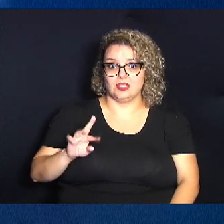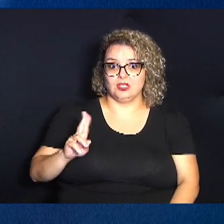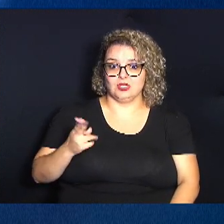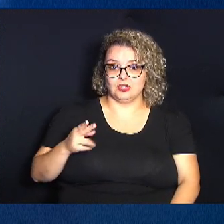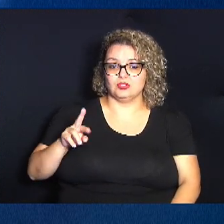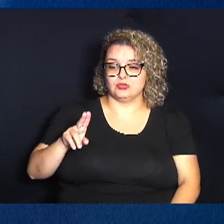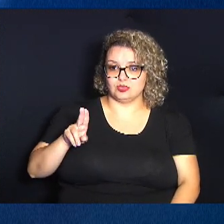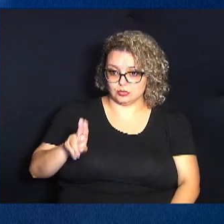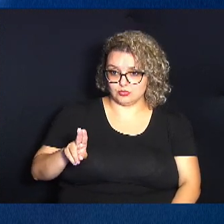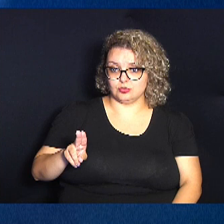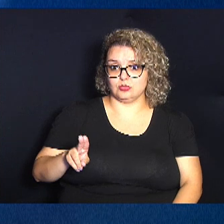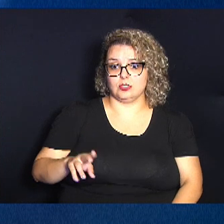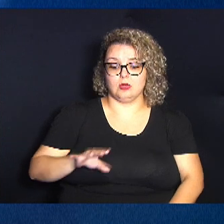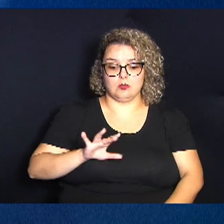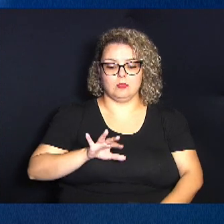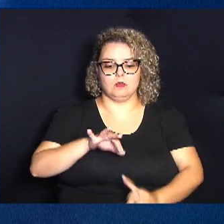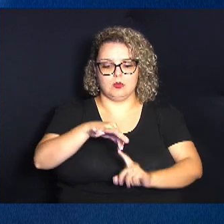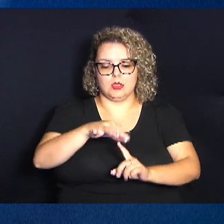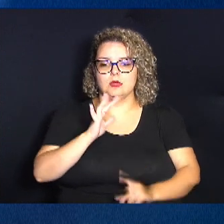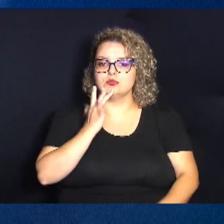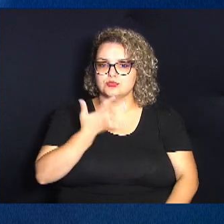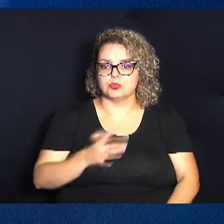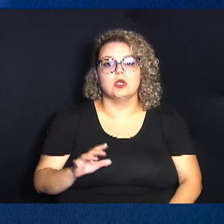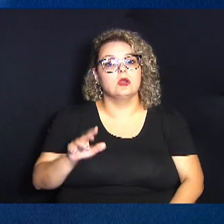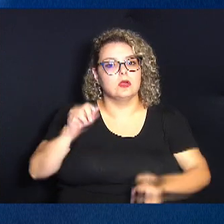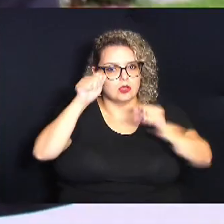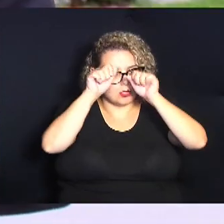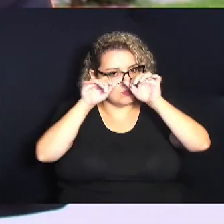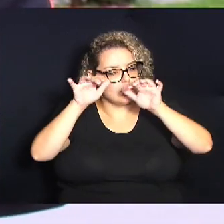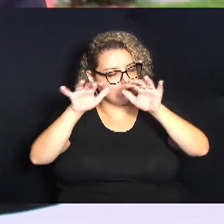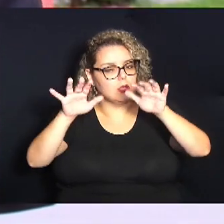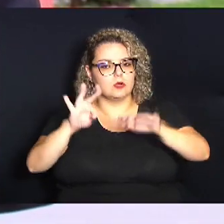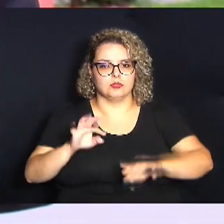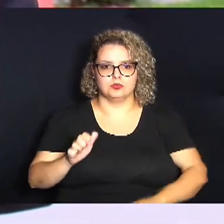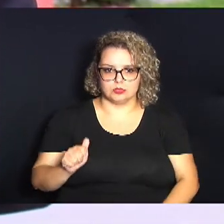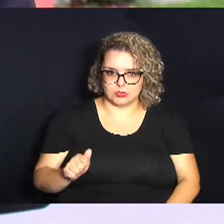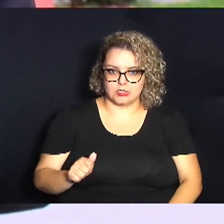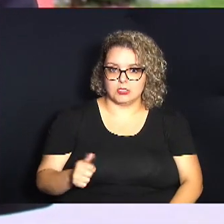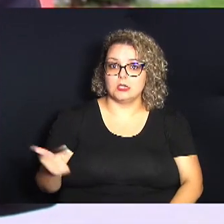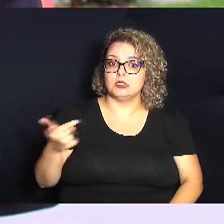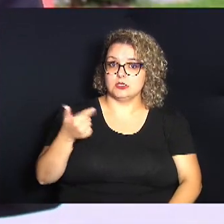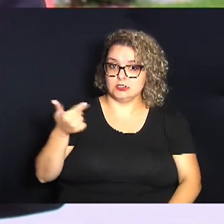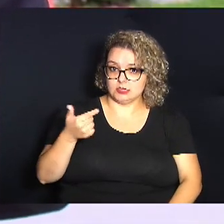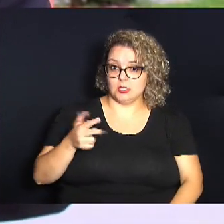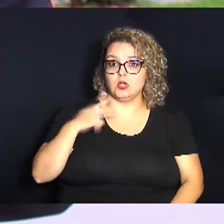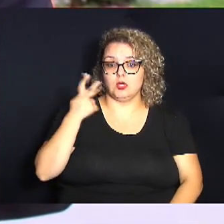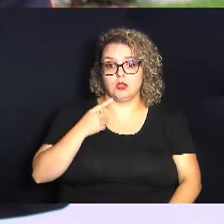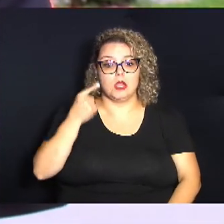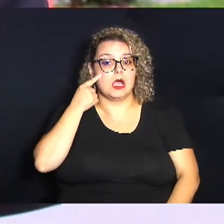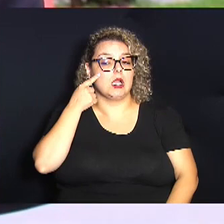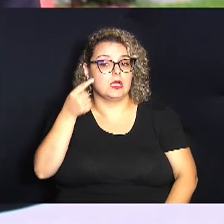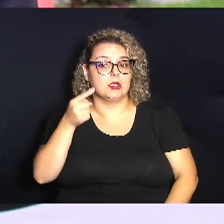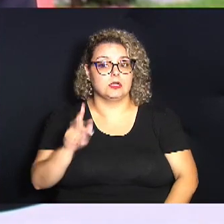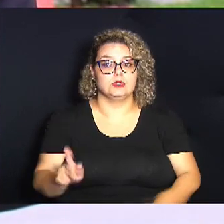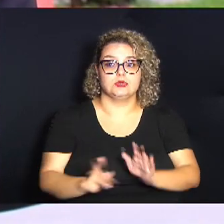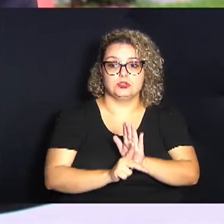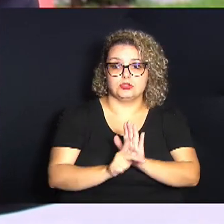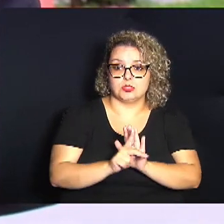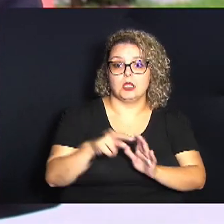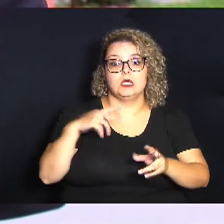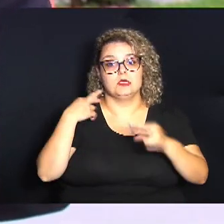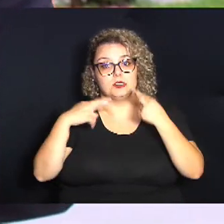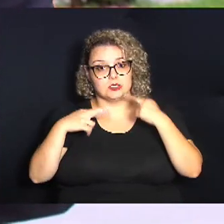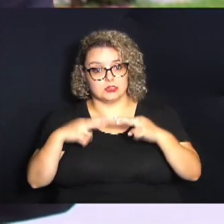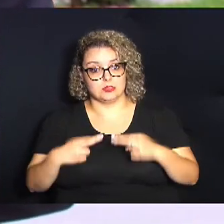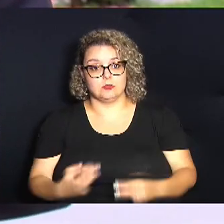às pessoas com TEA, o transtorno do espectro autista. Segundo o vereador, a ideia do projeto veio da reclamação de